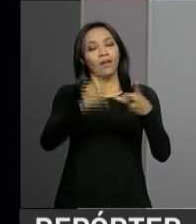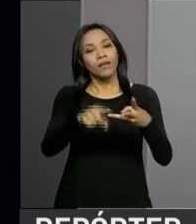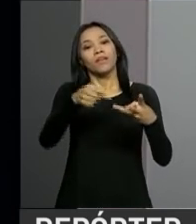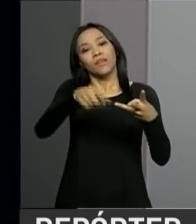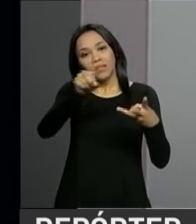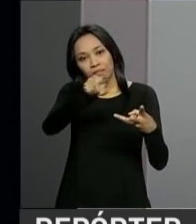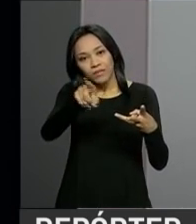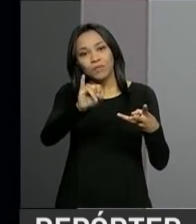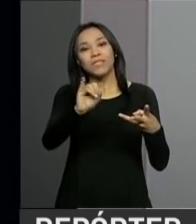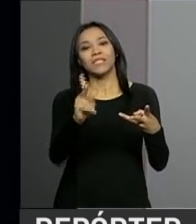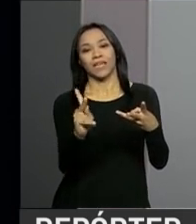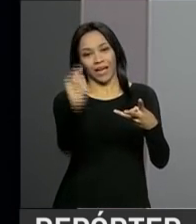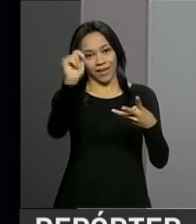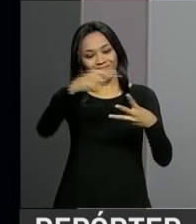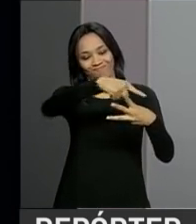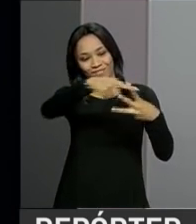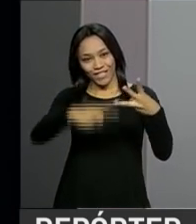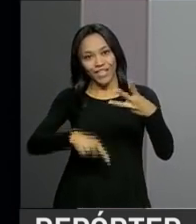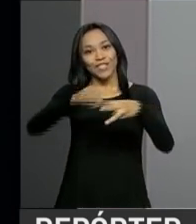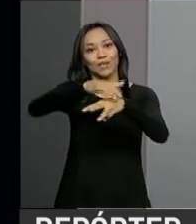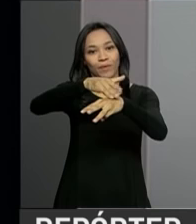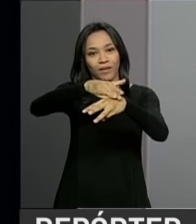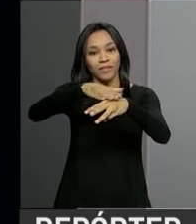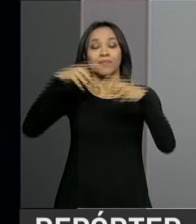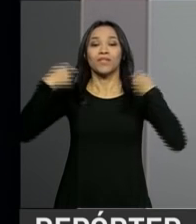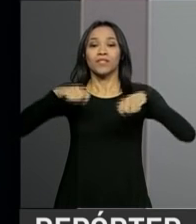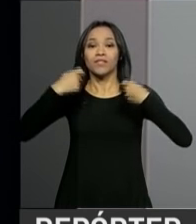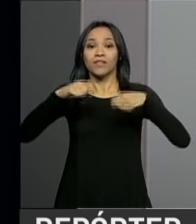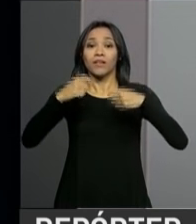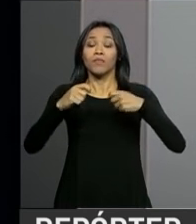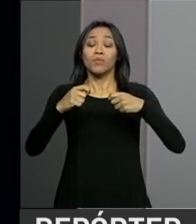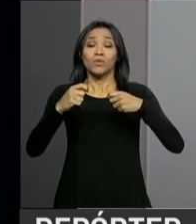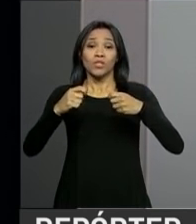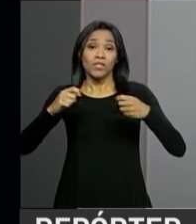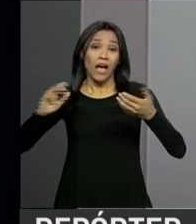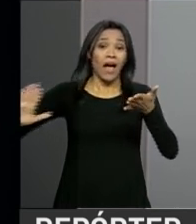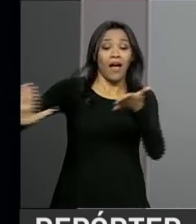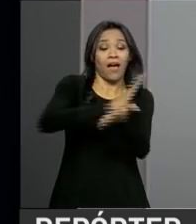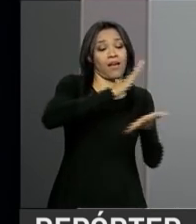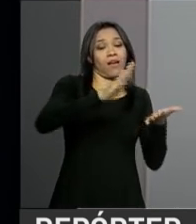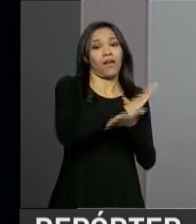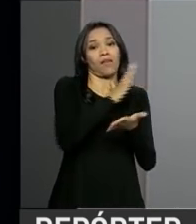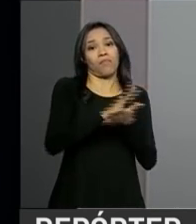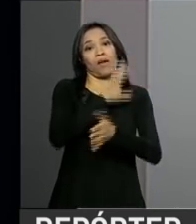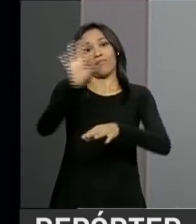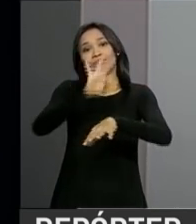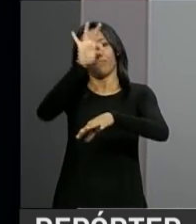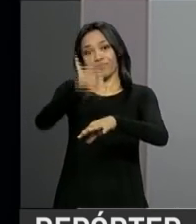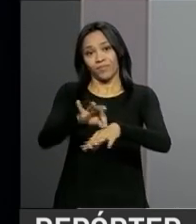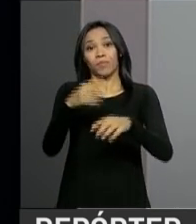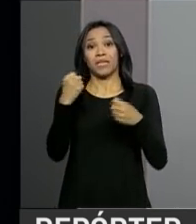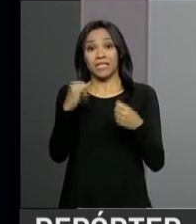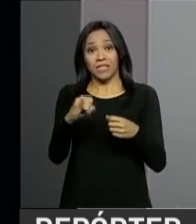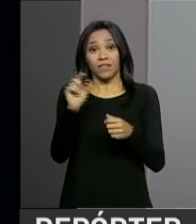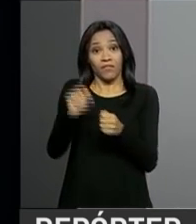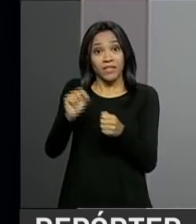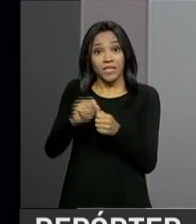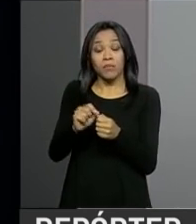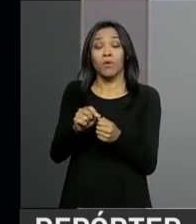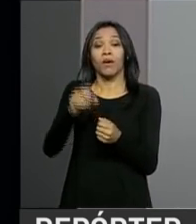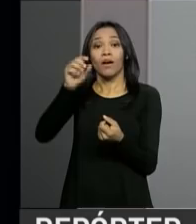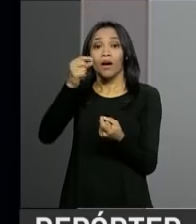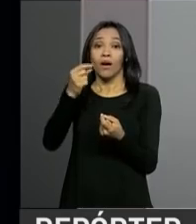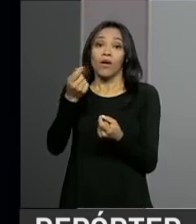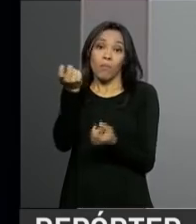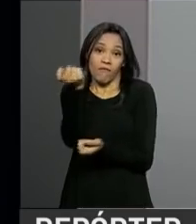combater o mosquito né porque se for nós foros buscar fazer vacina para cada um desses vírus Nós vamos demorar muito